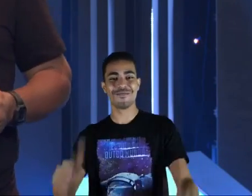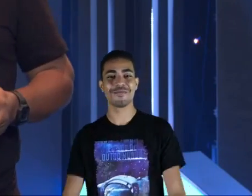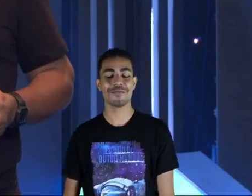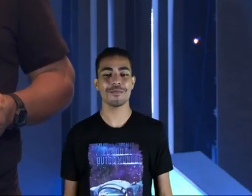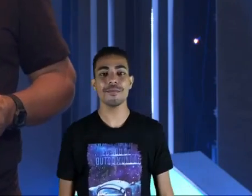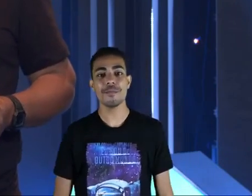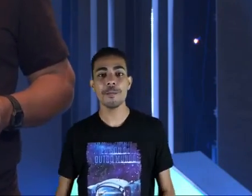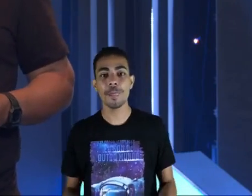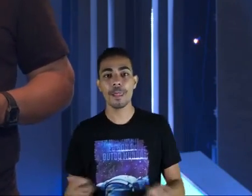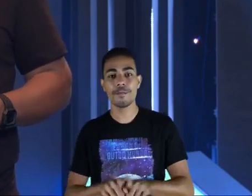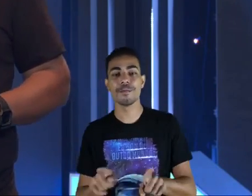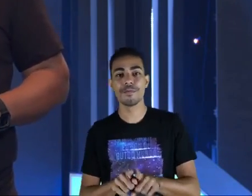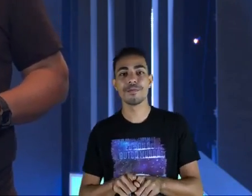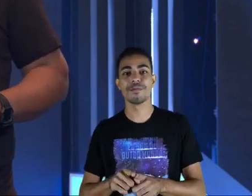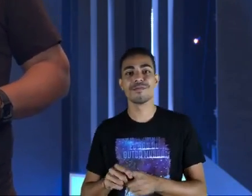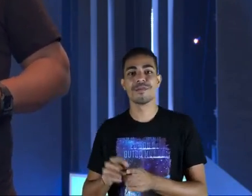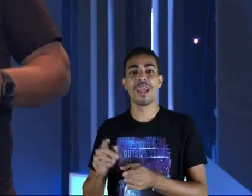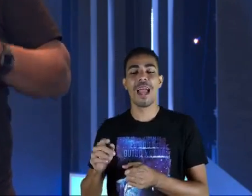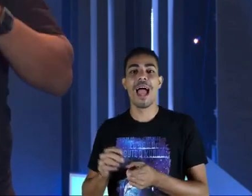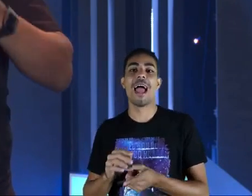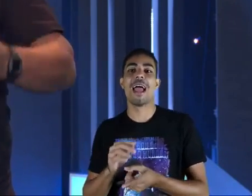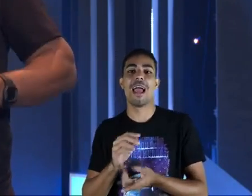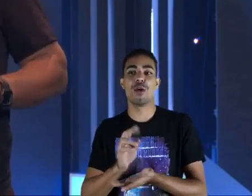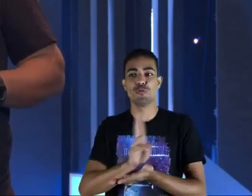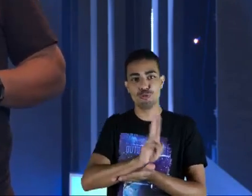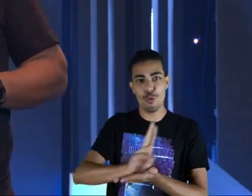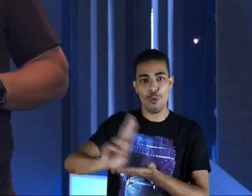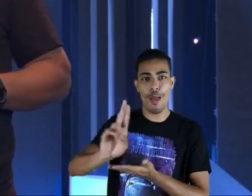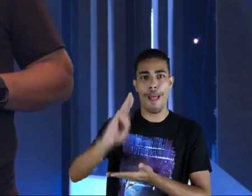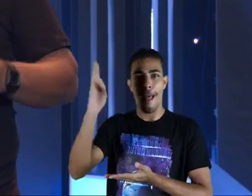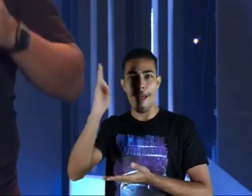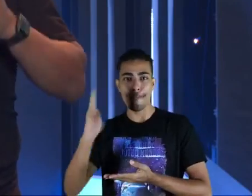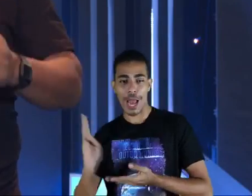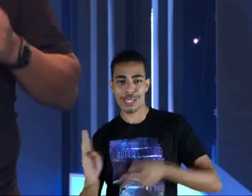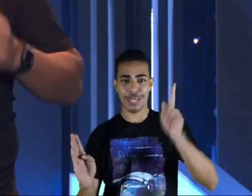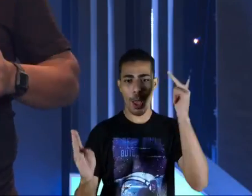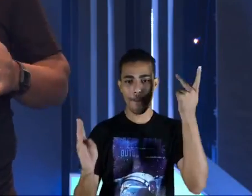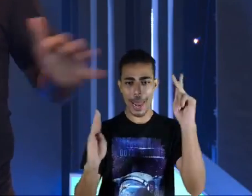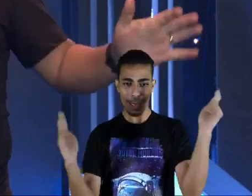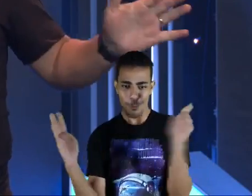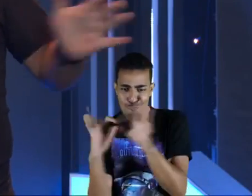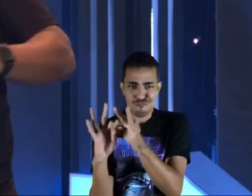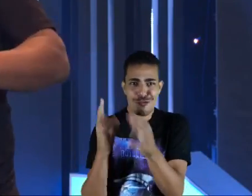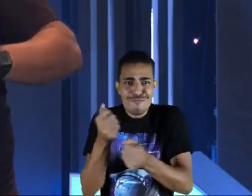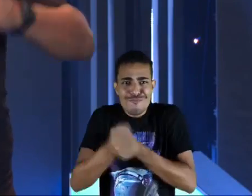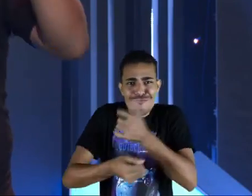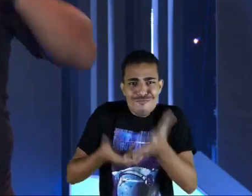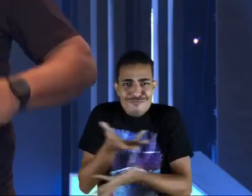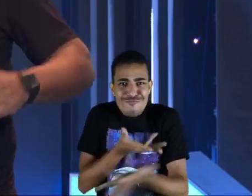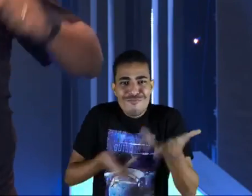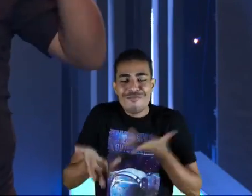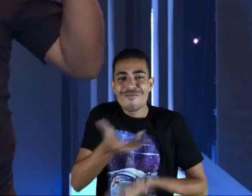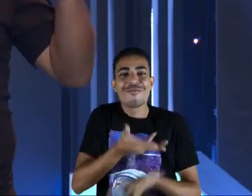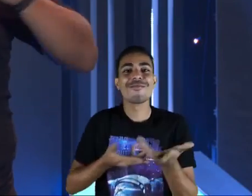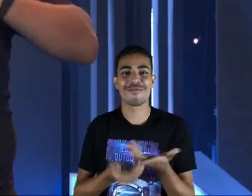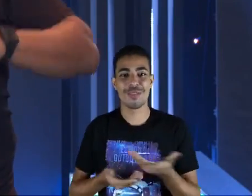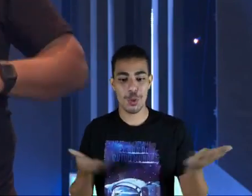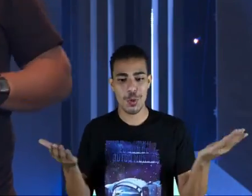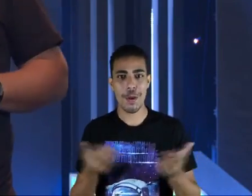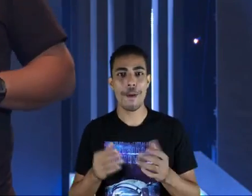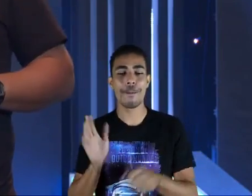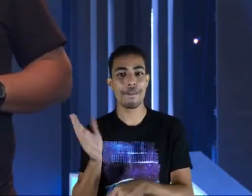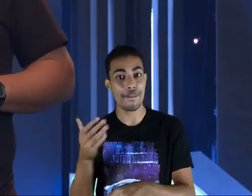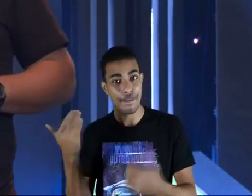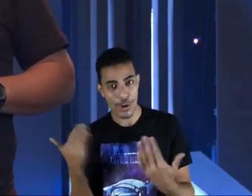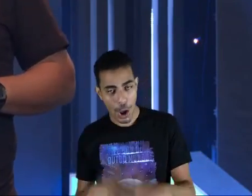aí os universitários brasiguaios, o universitário brasiguaio não tem um dia de paz. A semana fazendo prova e hoje vamos todo